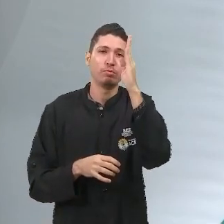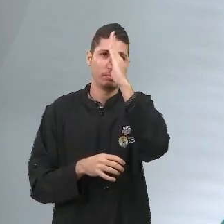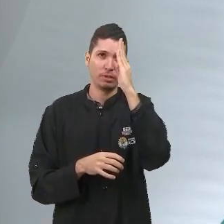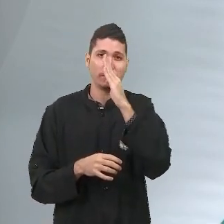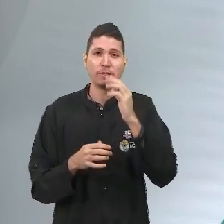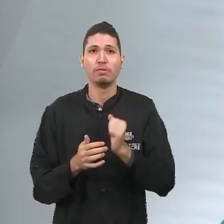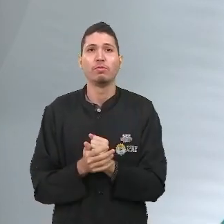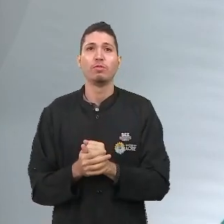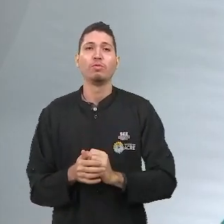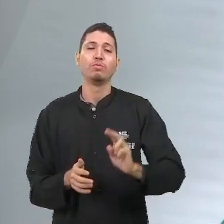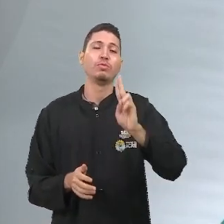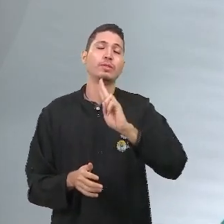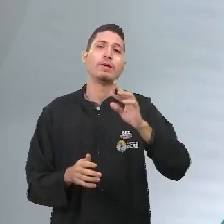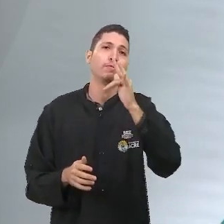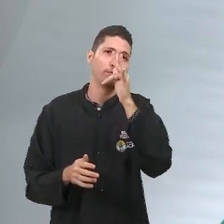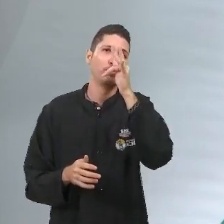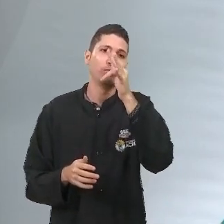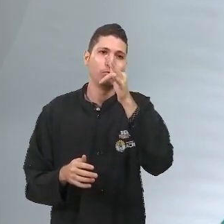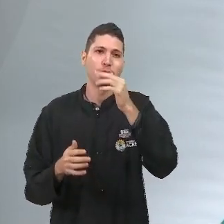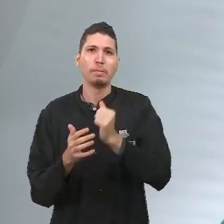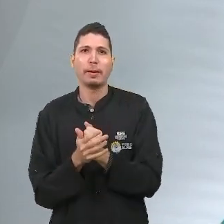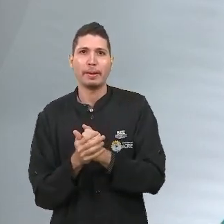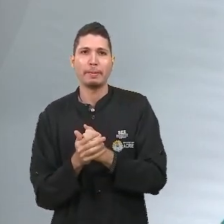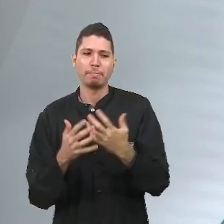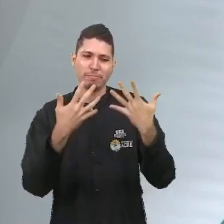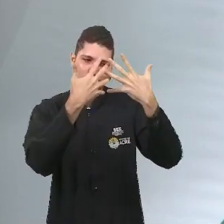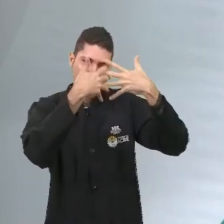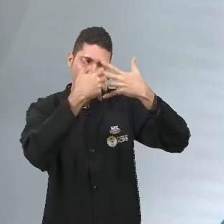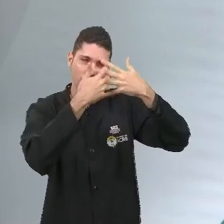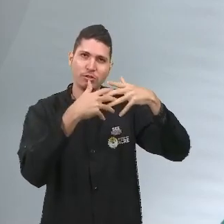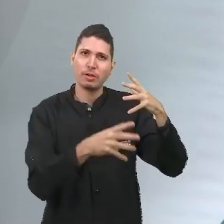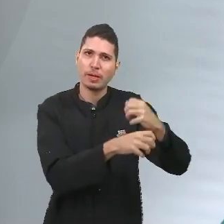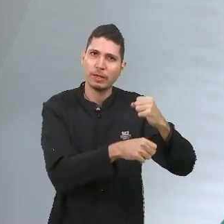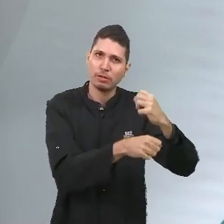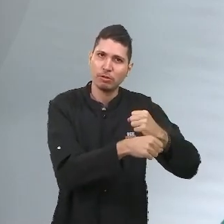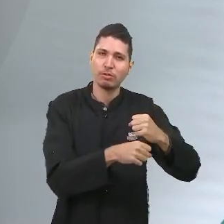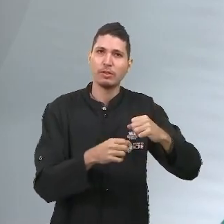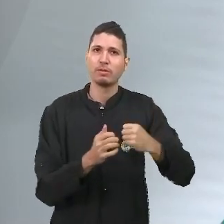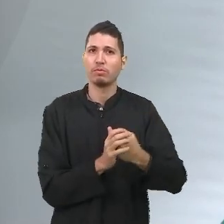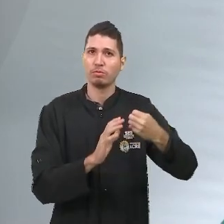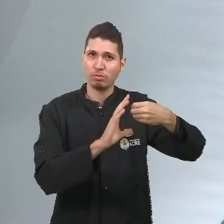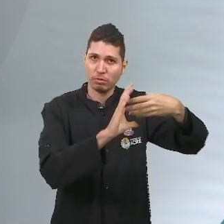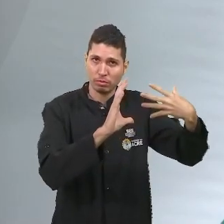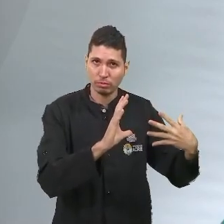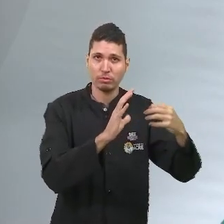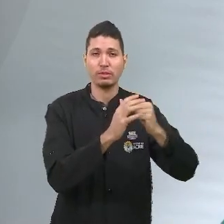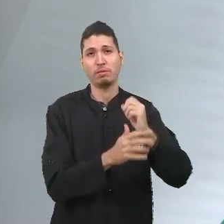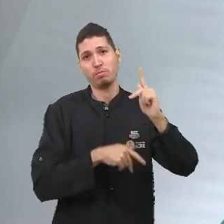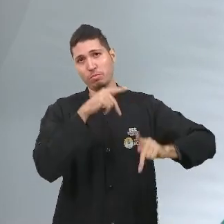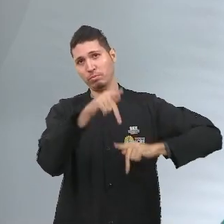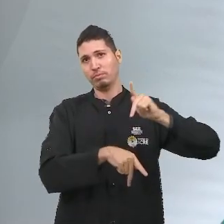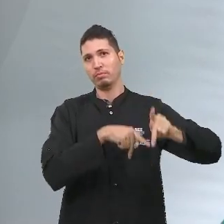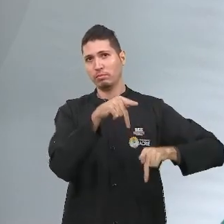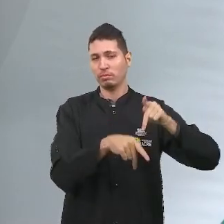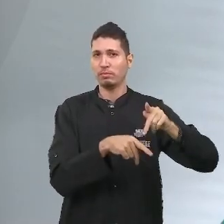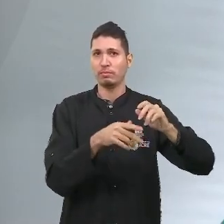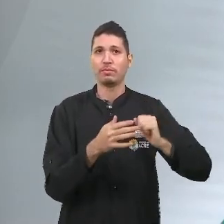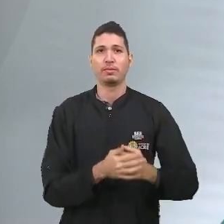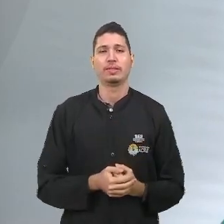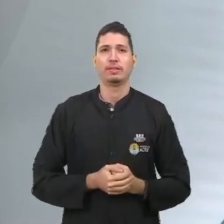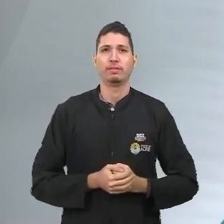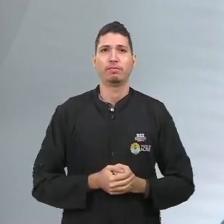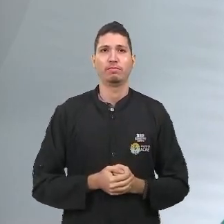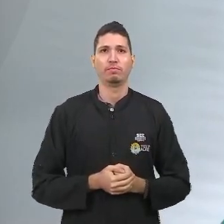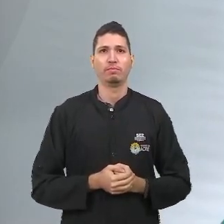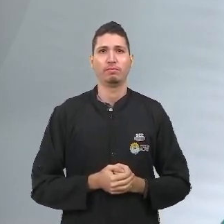quais políticas precisam ser elaboradas de acordo com a característica aí dessa população, tá? Essa população que, como